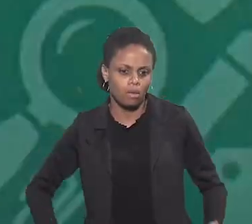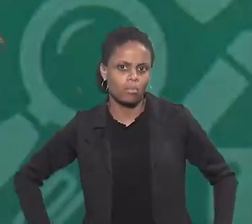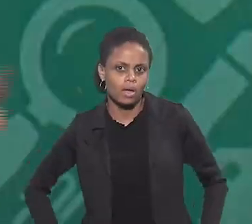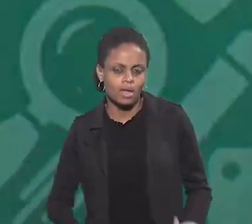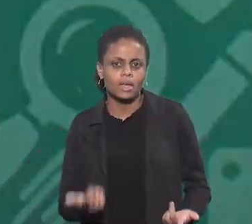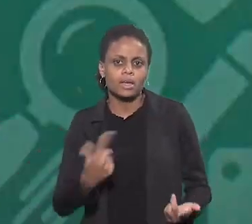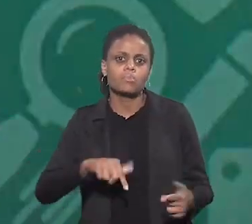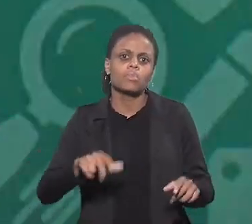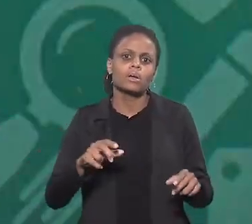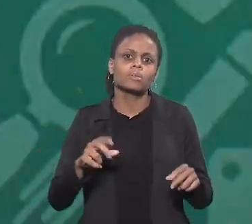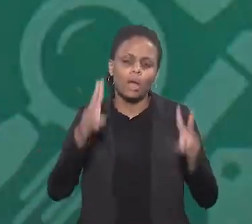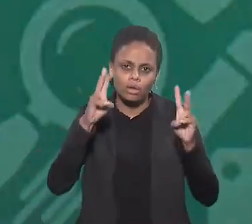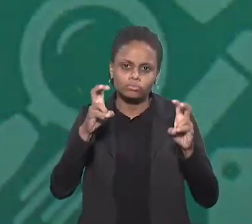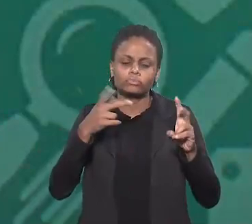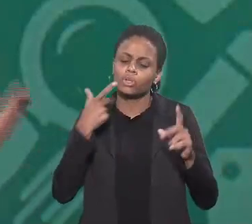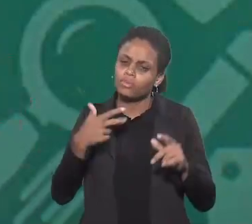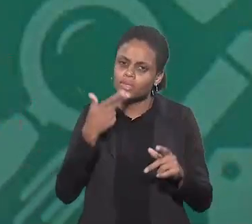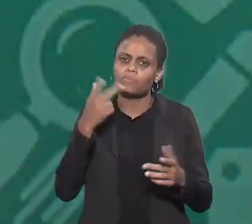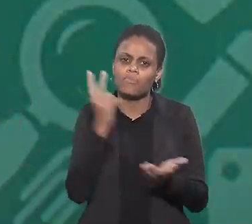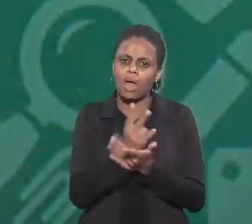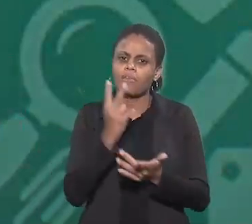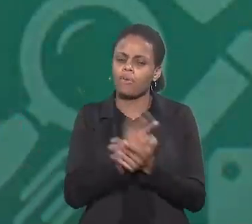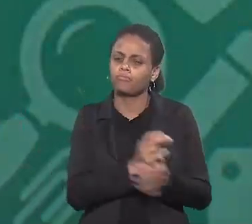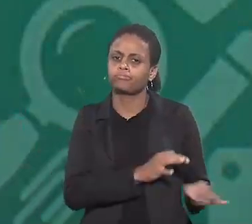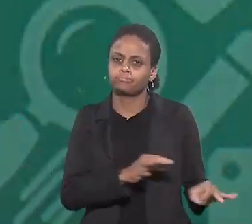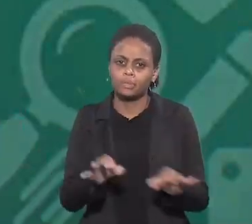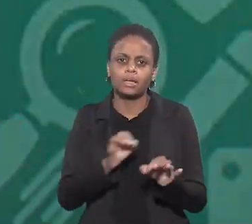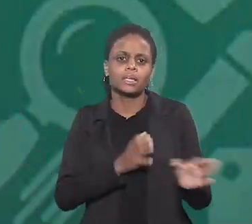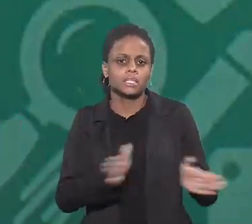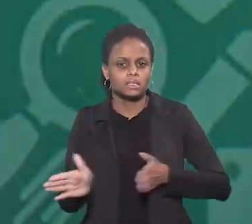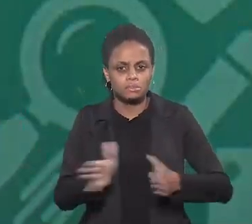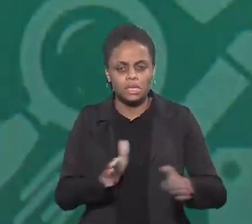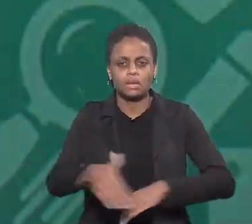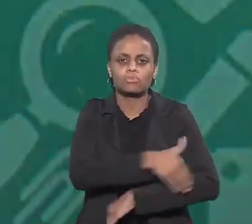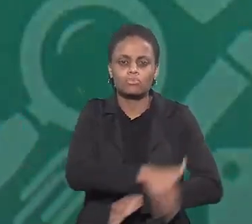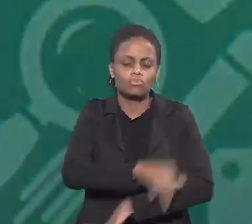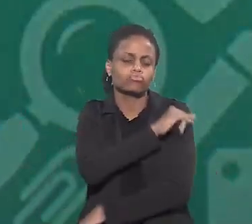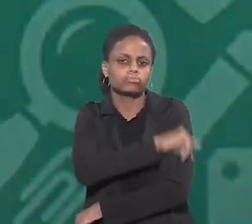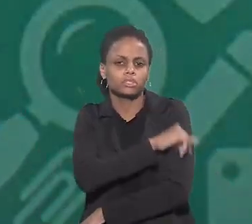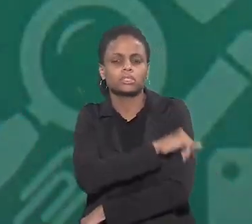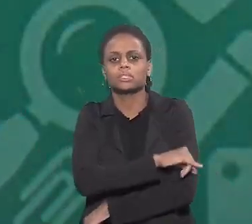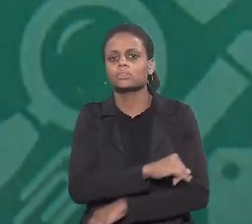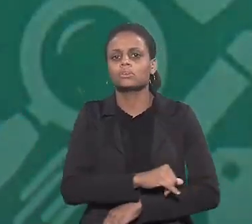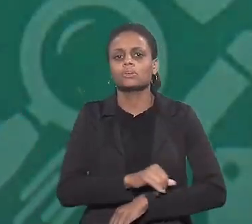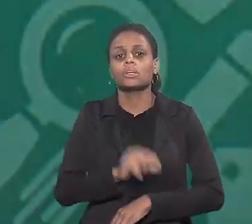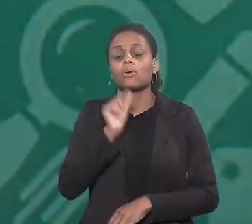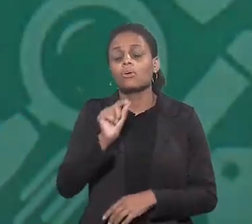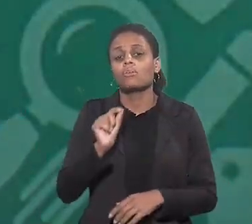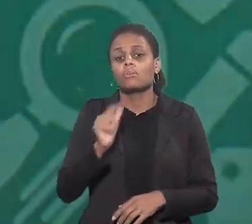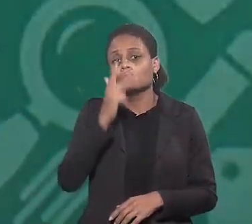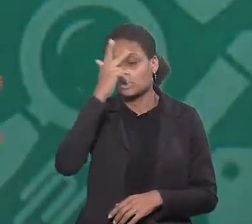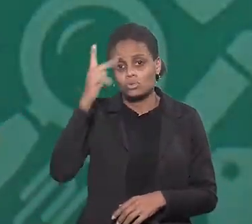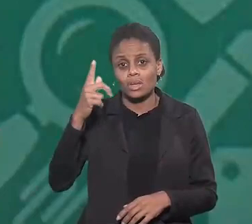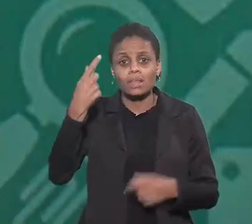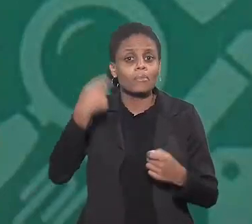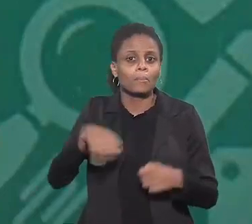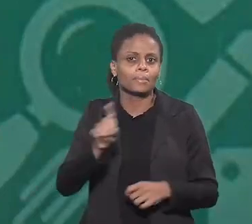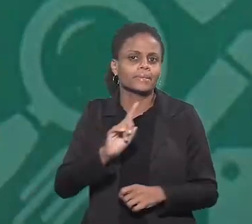que é uma questão que a gente sempre reforça muito, né? A acessibilidade nas ruas do Rio de Janeiro. E aí, quem